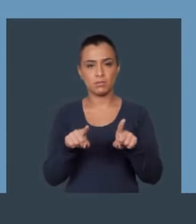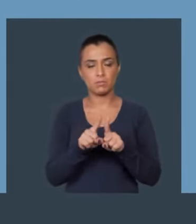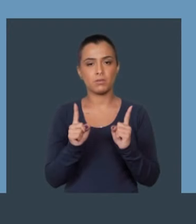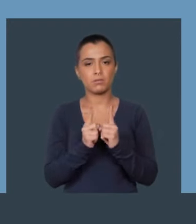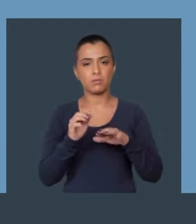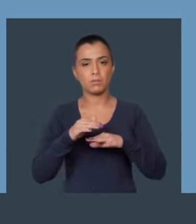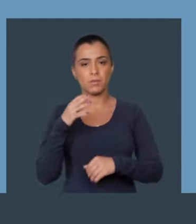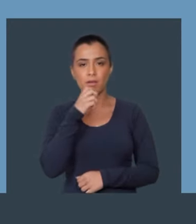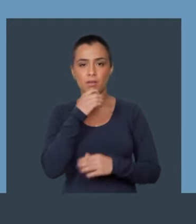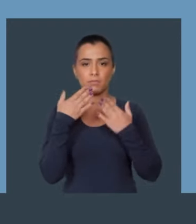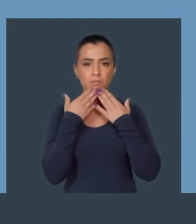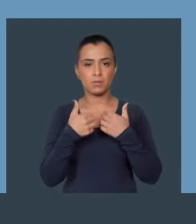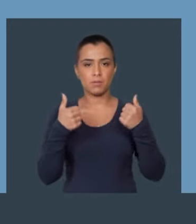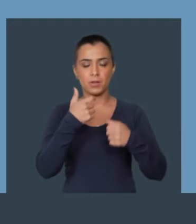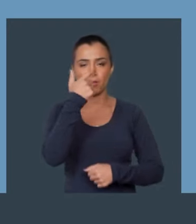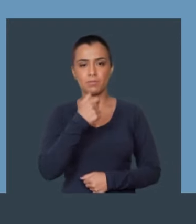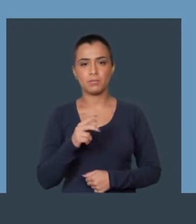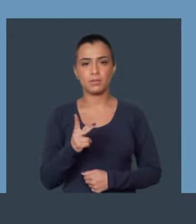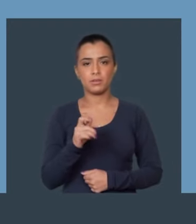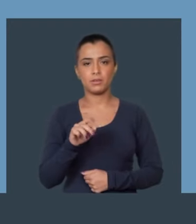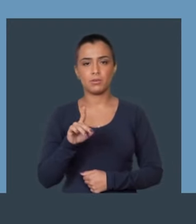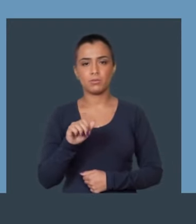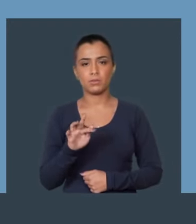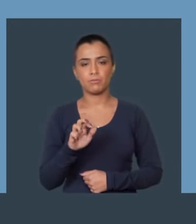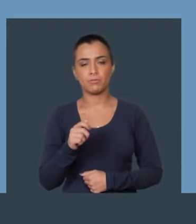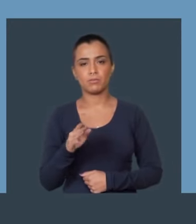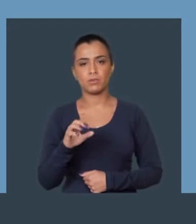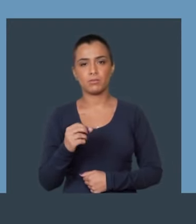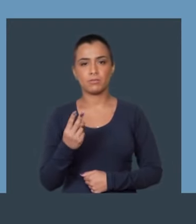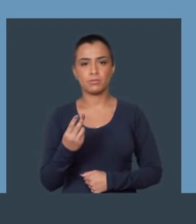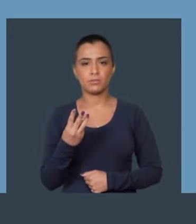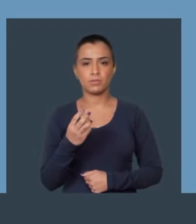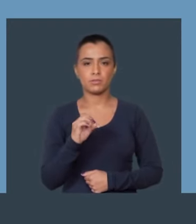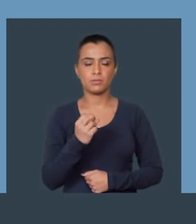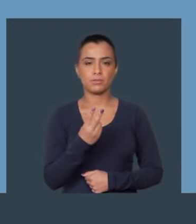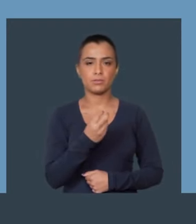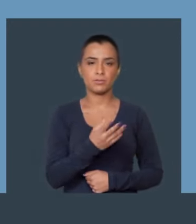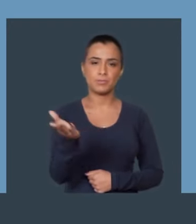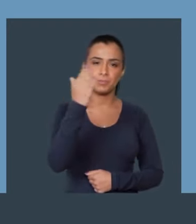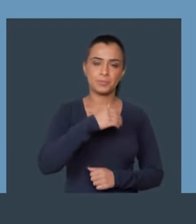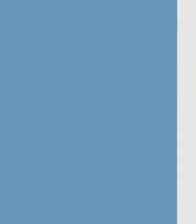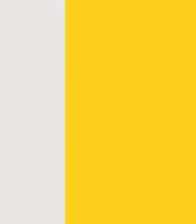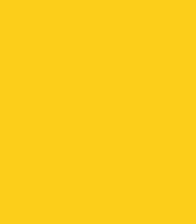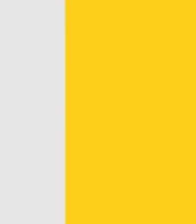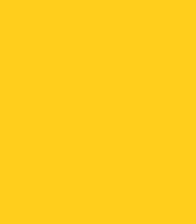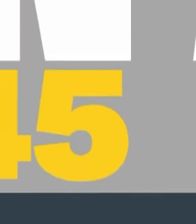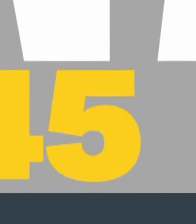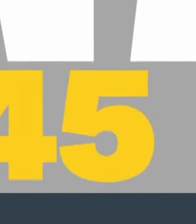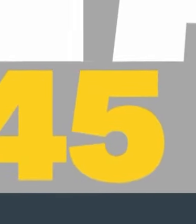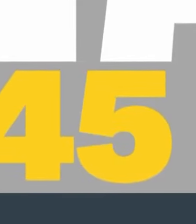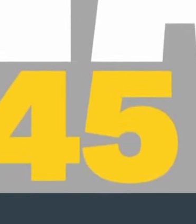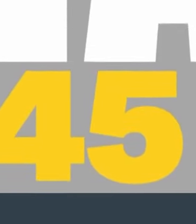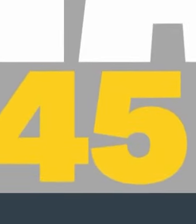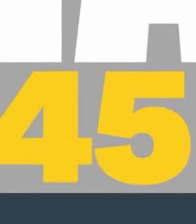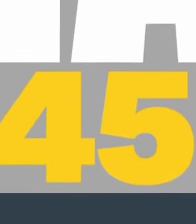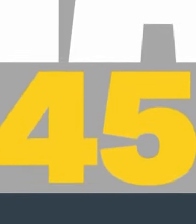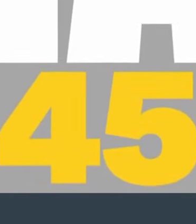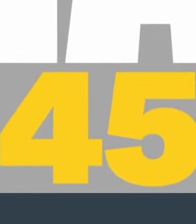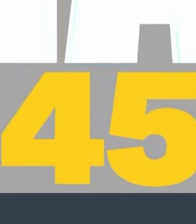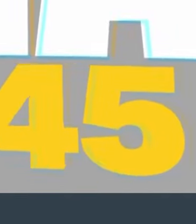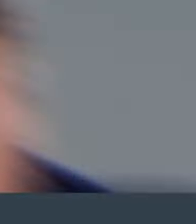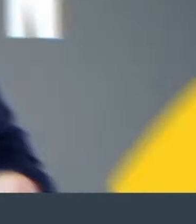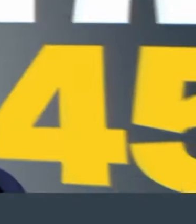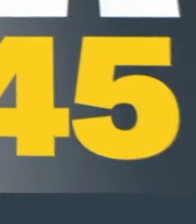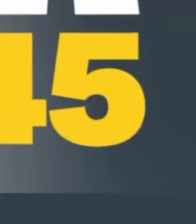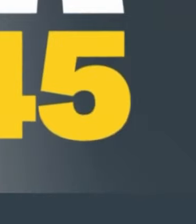filhas de consultas e exames. Atendimento mais rápido e eficiente. Sou Iuta Furacão, 23022. Vem comigo. 45, 1, São Paulo,